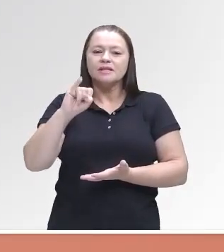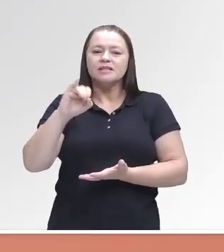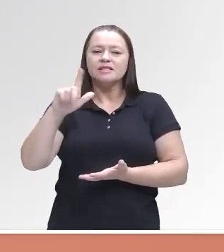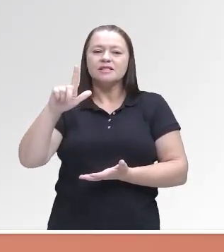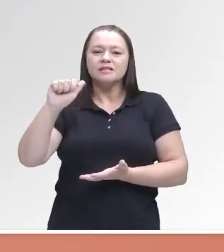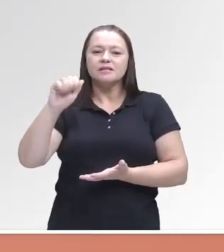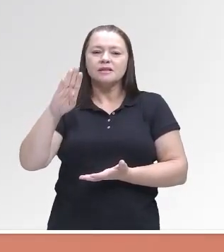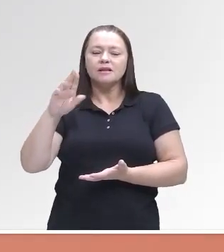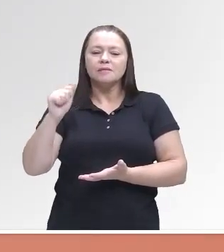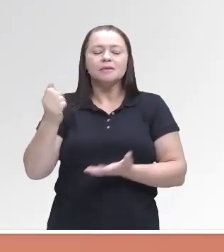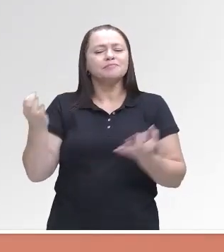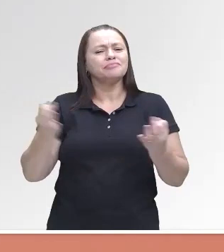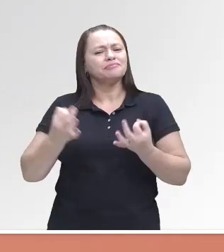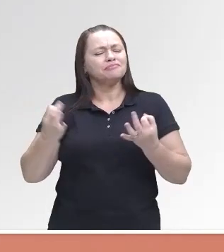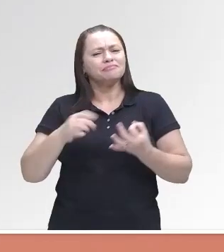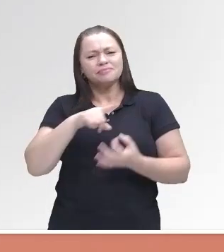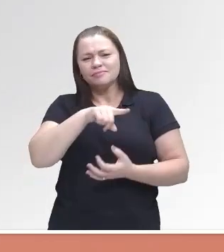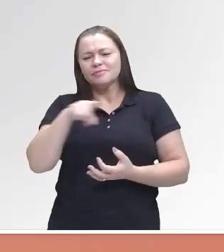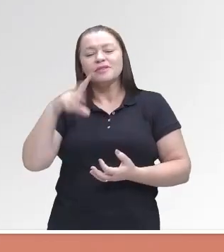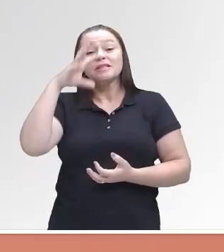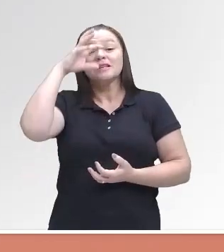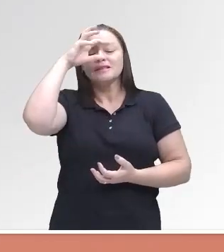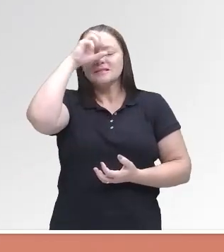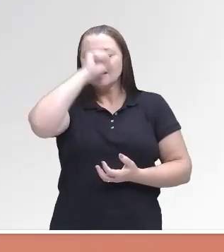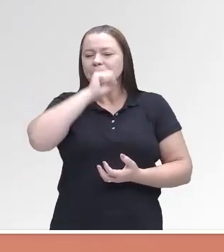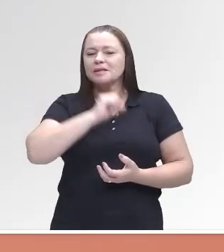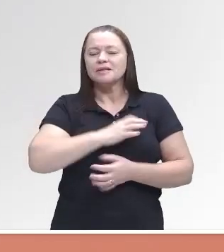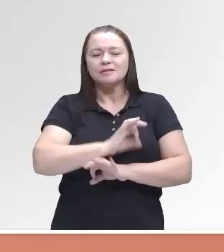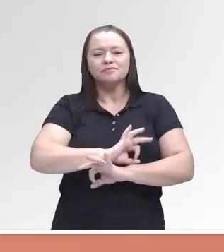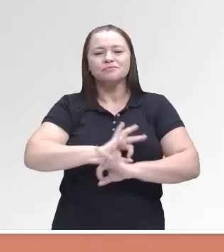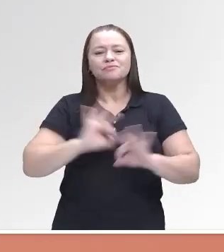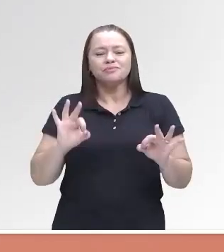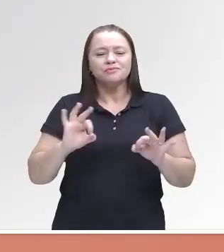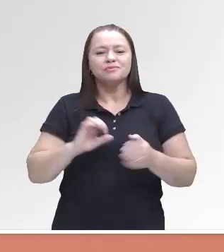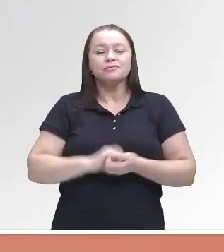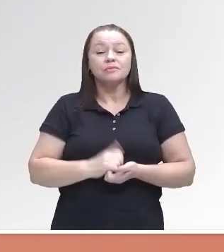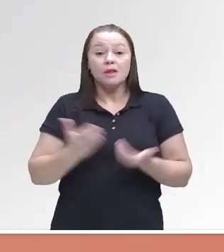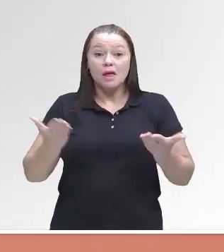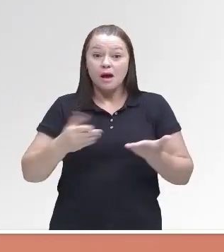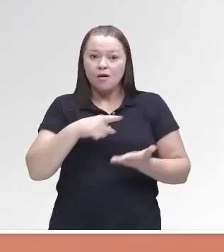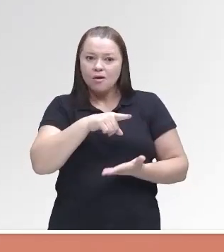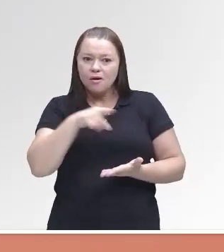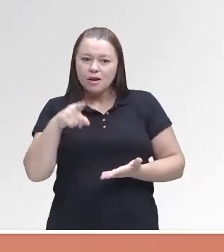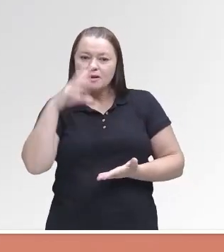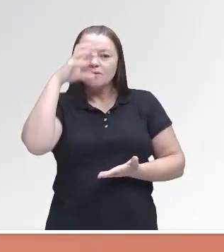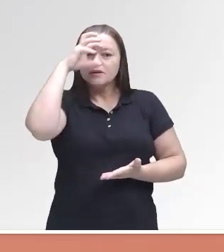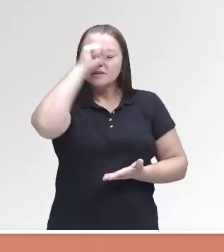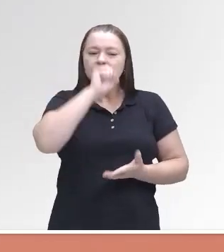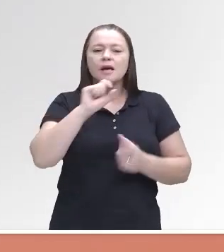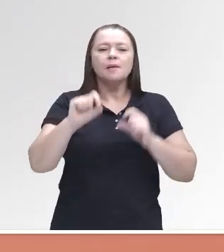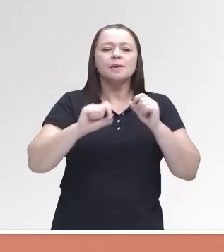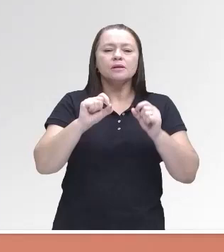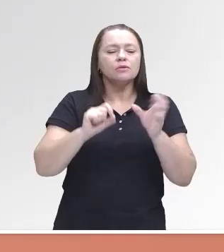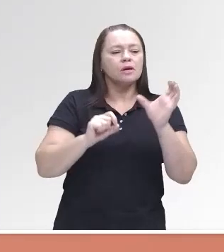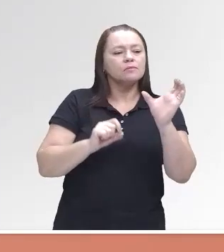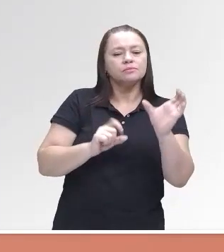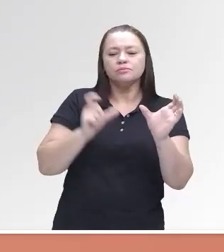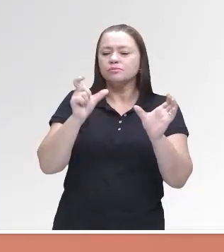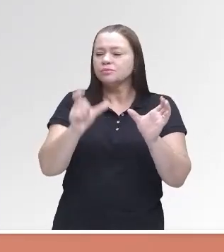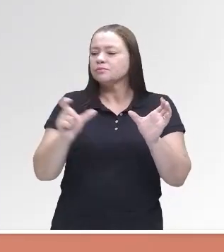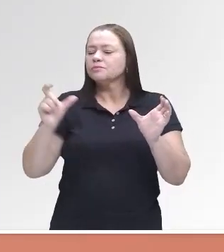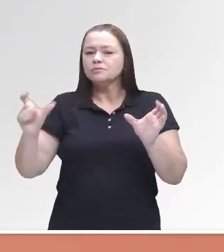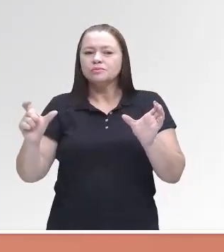polissílaba. É isso aí, vocês aprenderam. Nota 10. Agora que vocês aprenderam o que é uma classificação